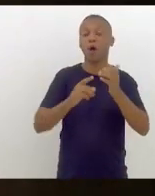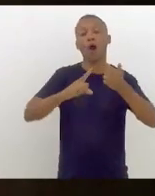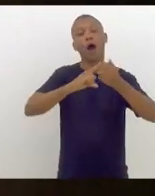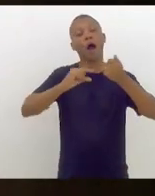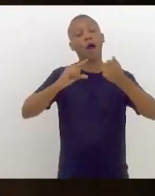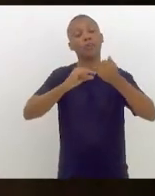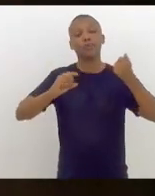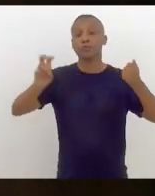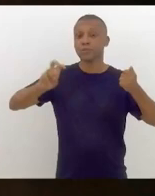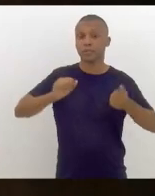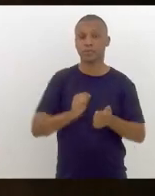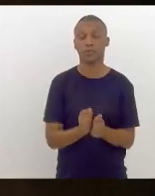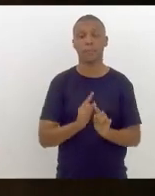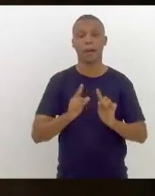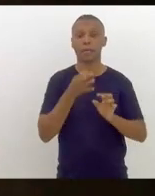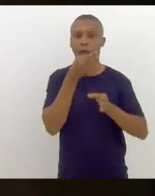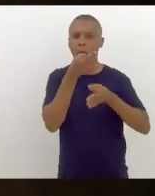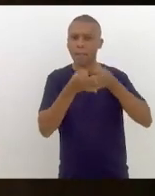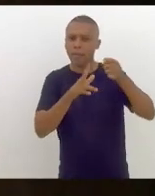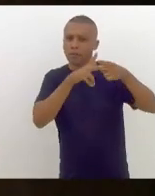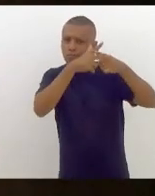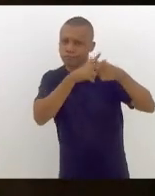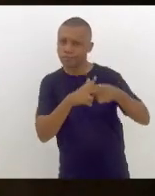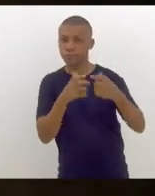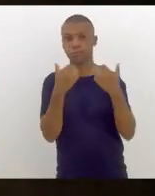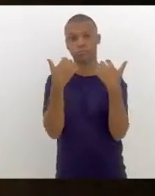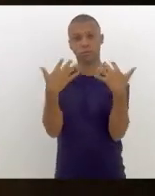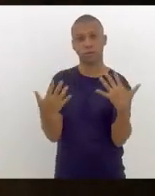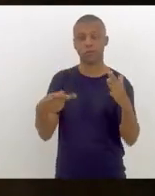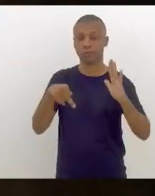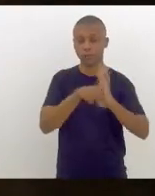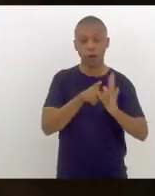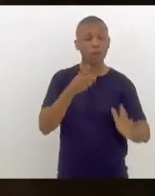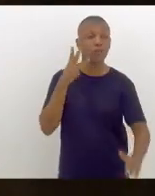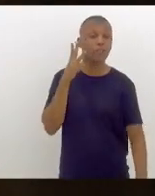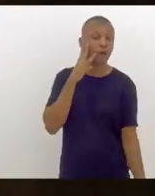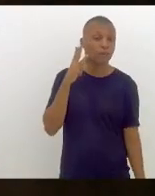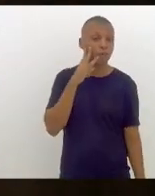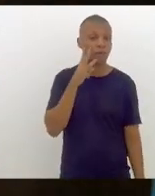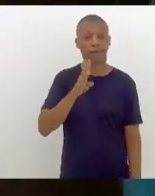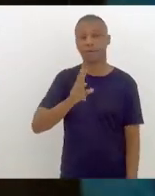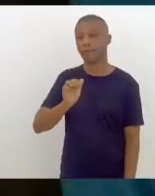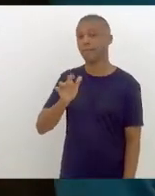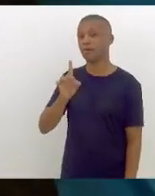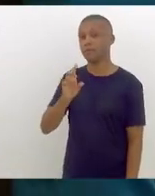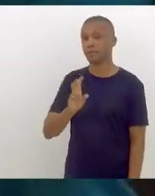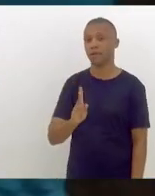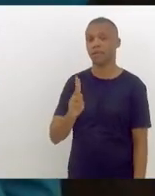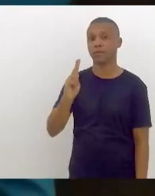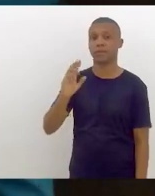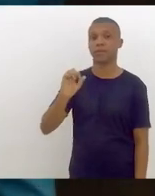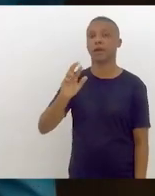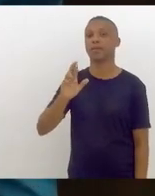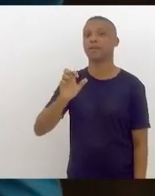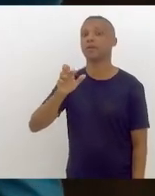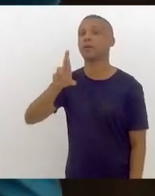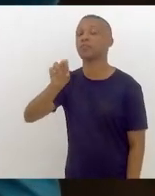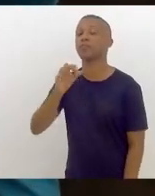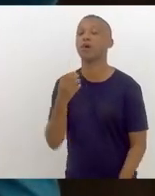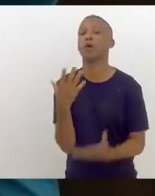ser retirada as emendas de plenário do Deputado valdec Carneiro eu acolho a